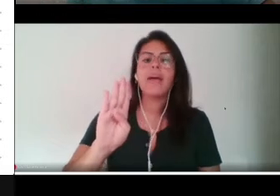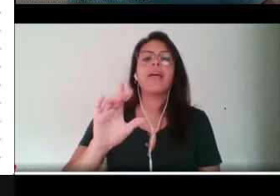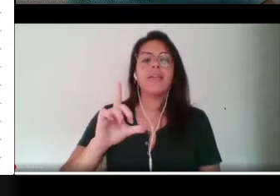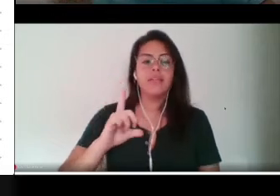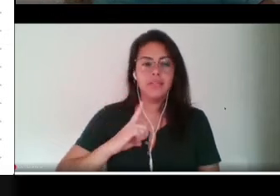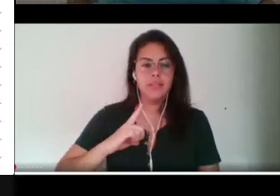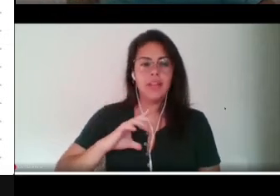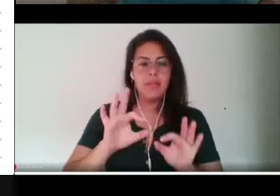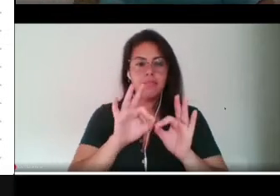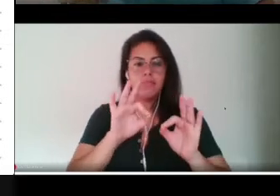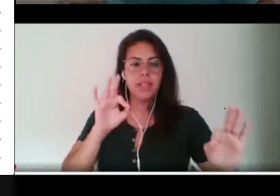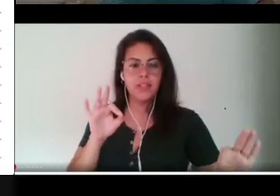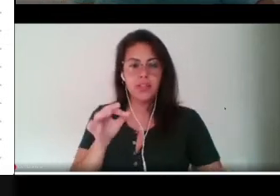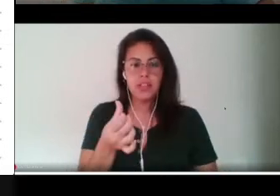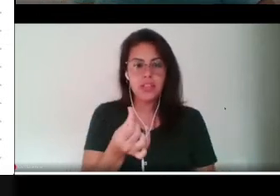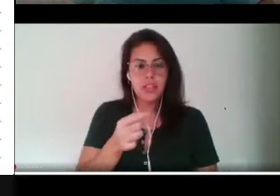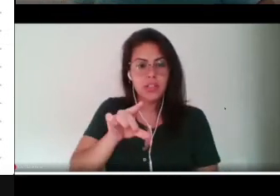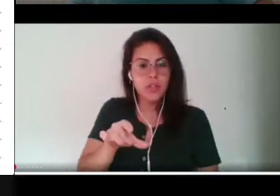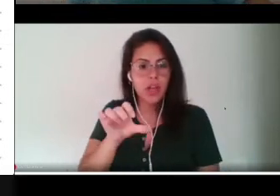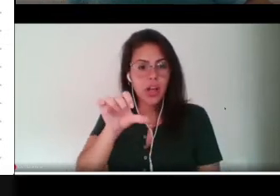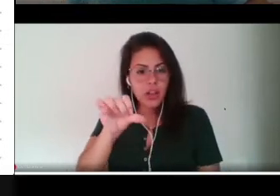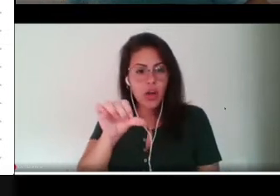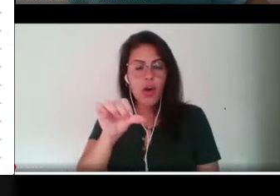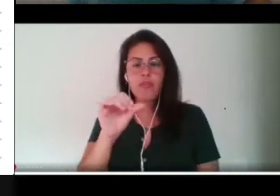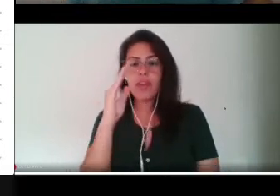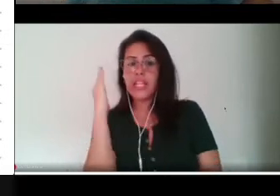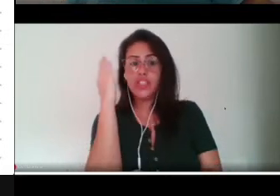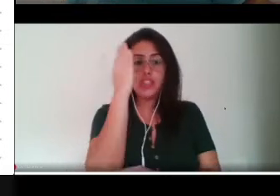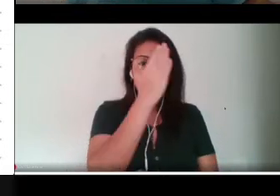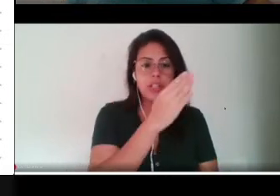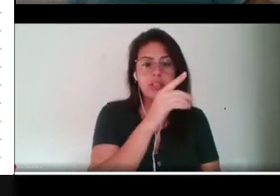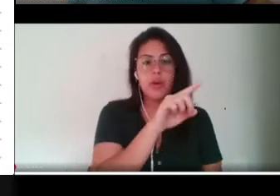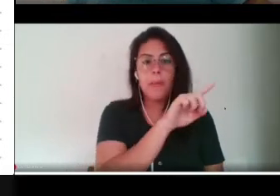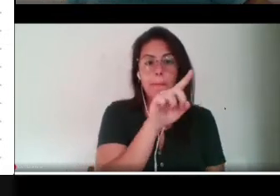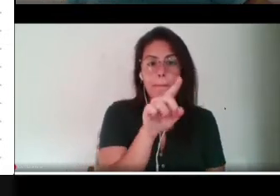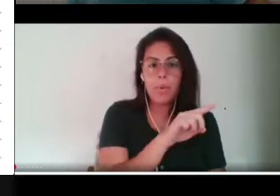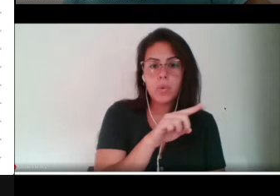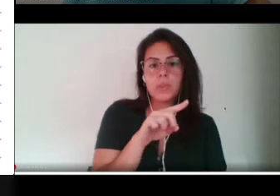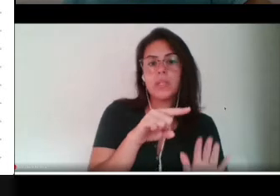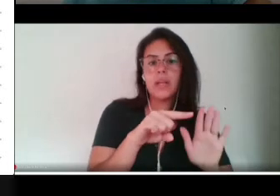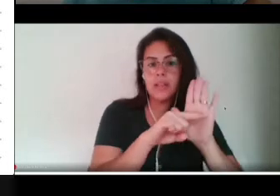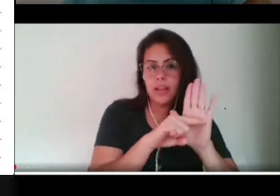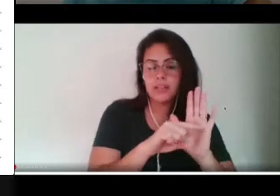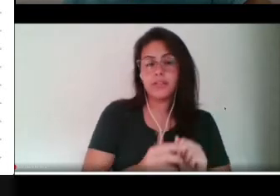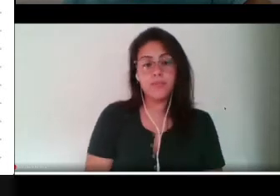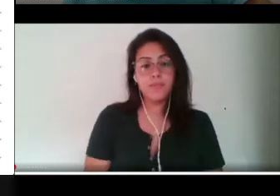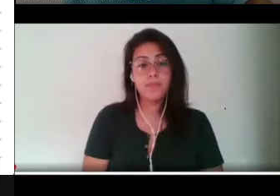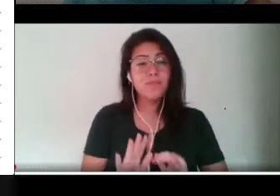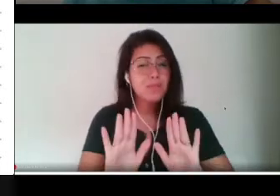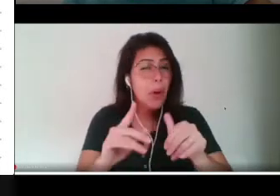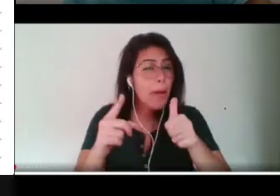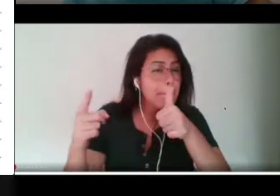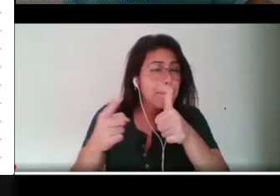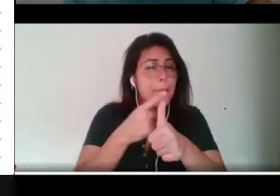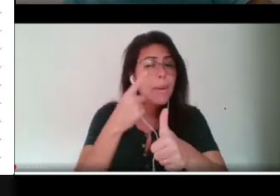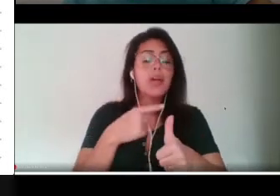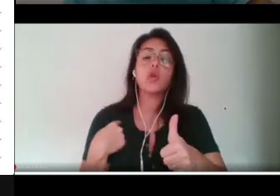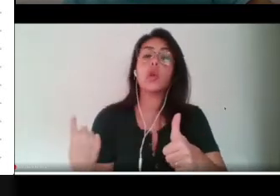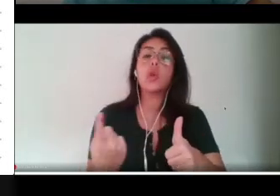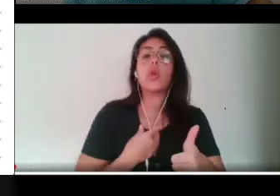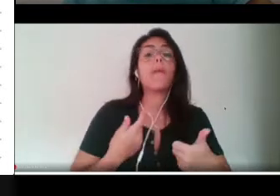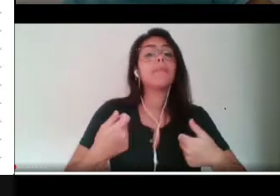negativo. Para a gente começar a fazer isso, a primeira coisa que a gente tem que tentar fazer é desenhar os